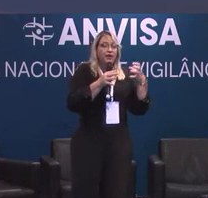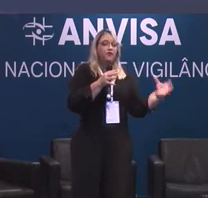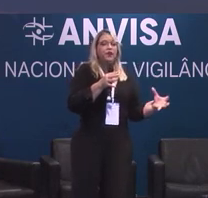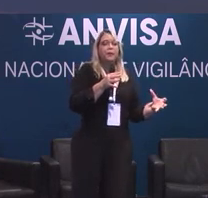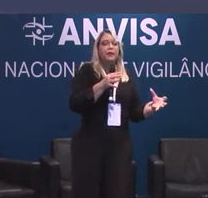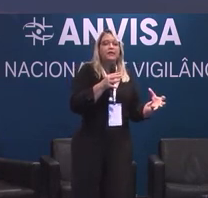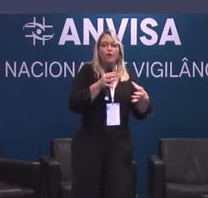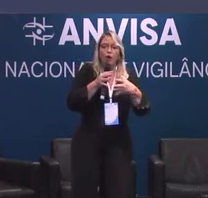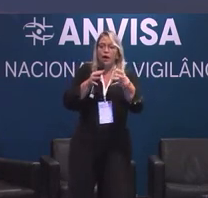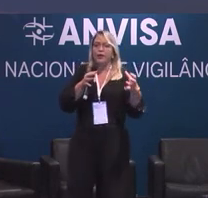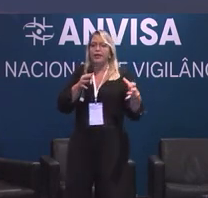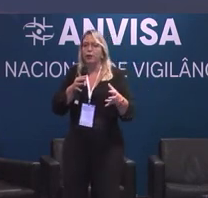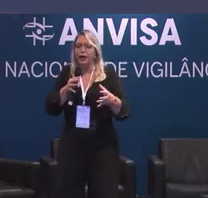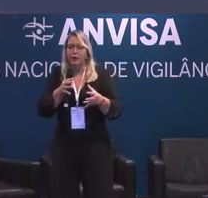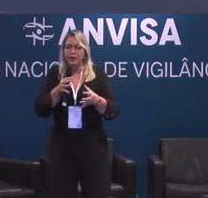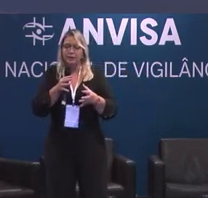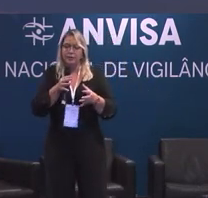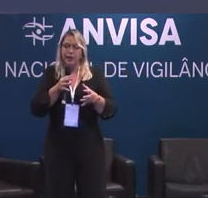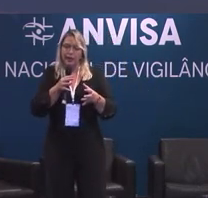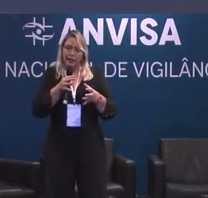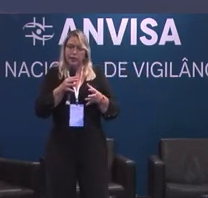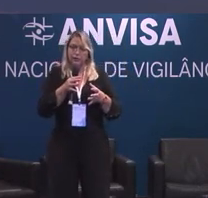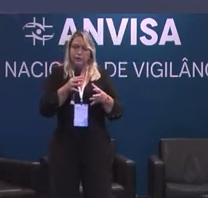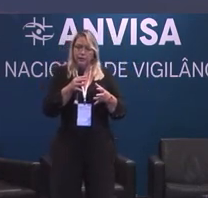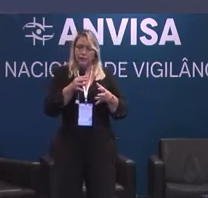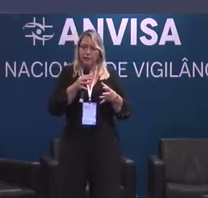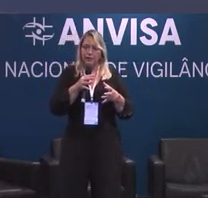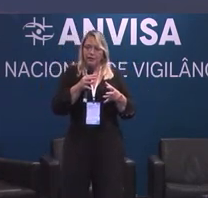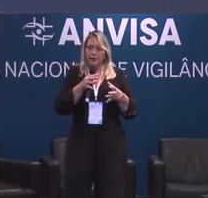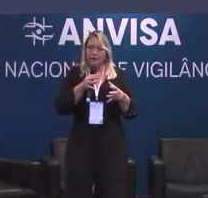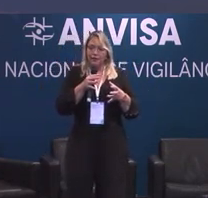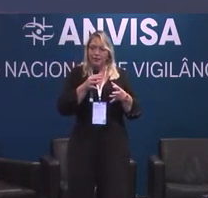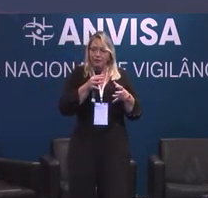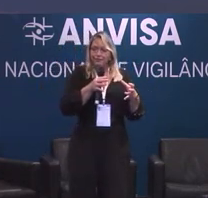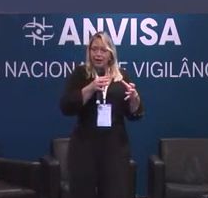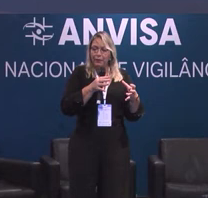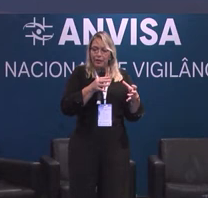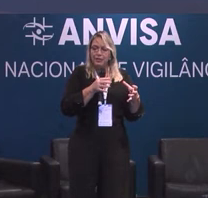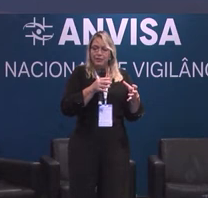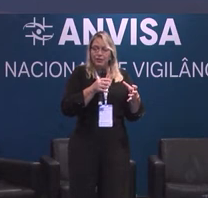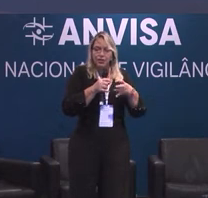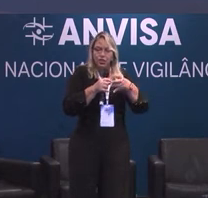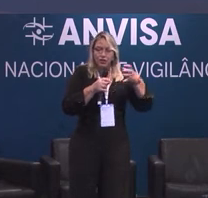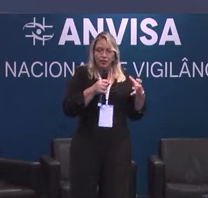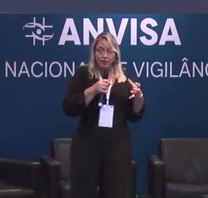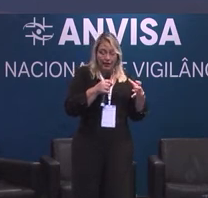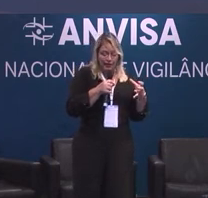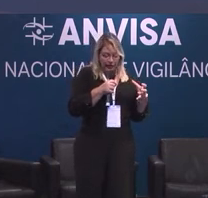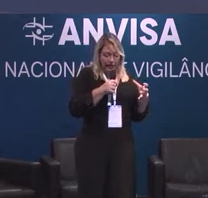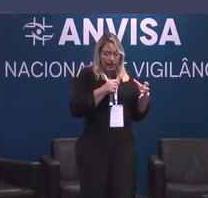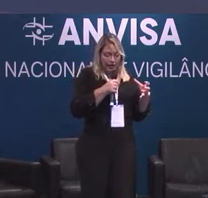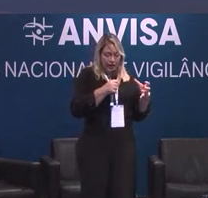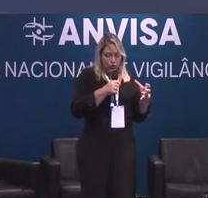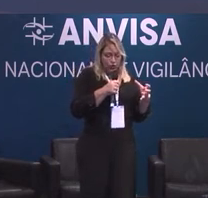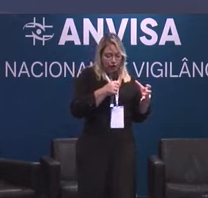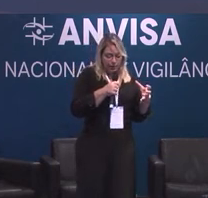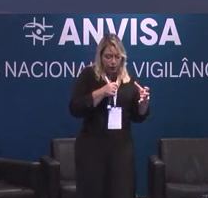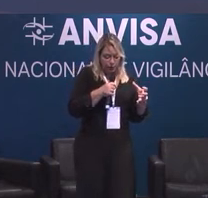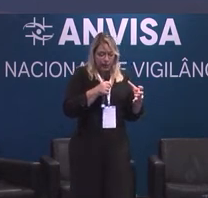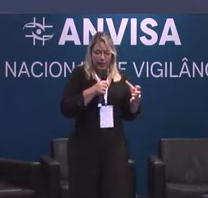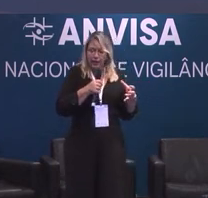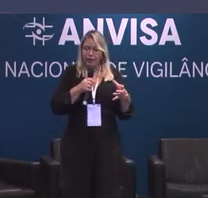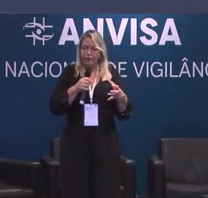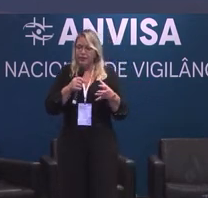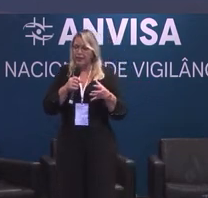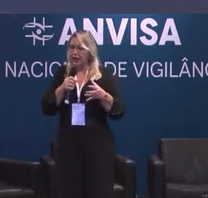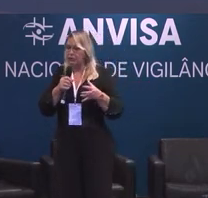nem viabiliza um local adequado para receber aquela denúncia. Então, é preciso que a gente entenda que isso é importante, né?